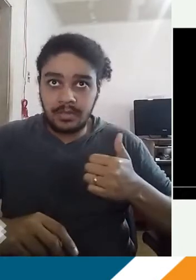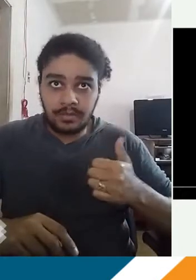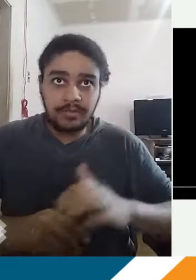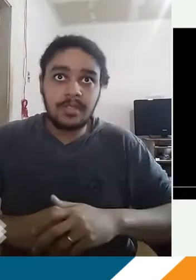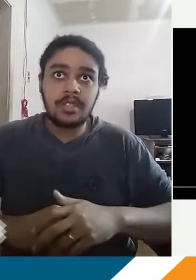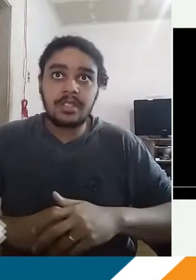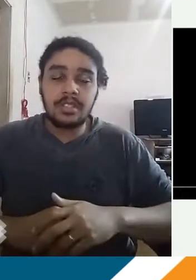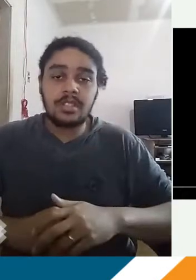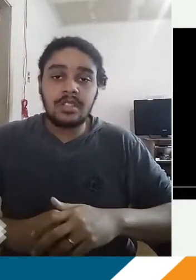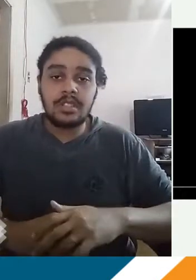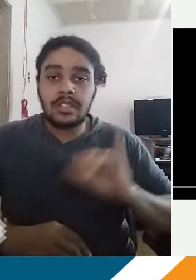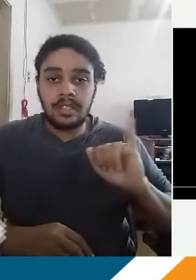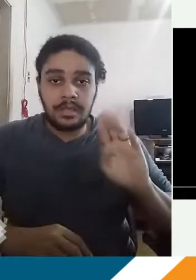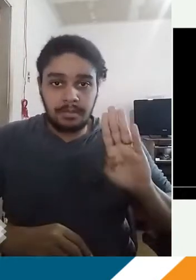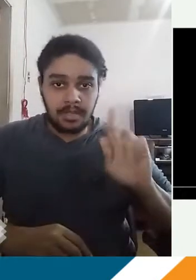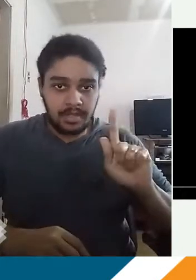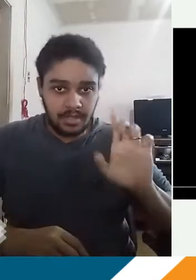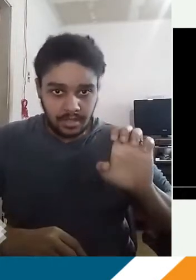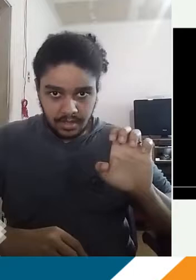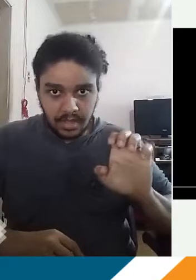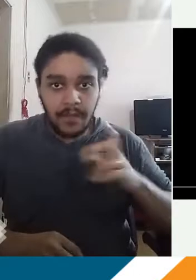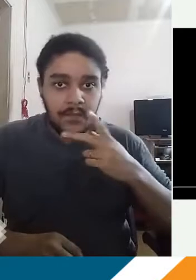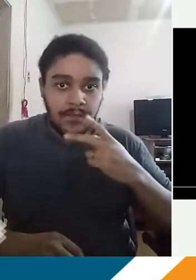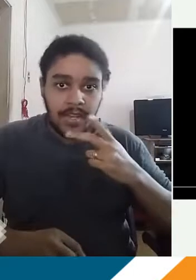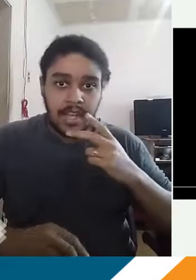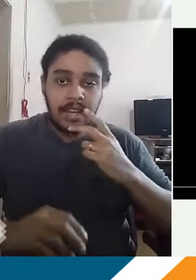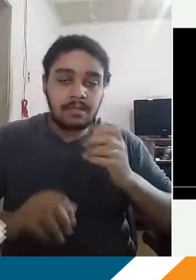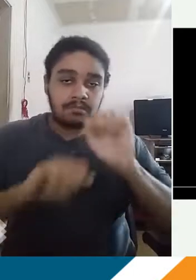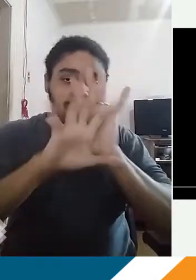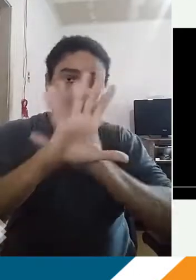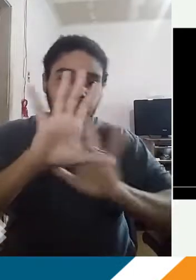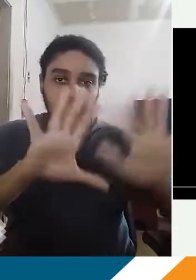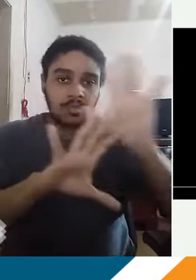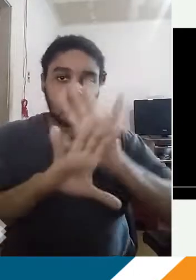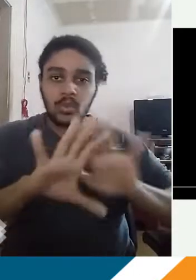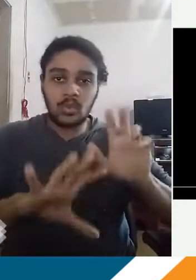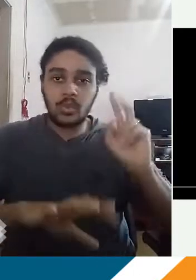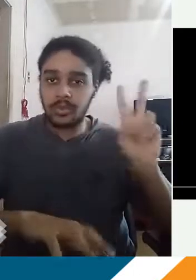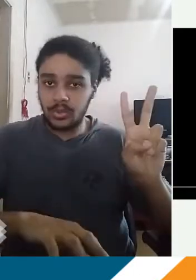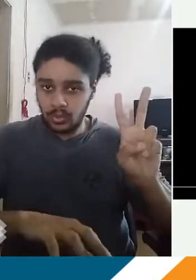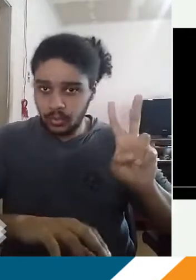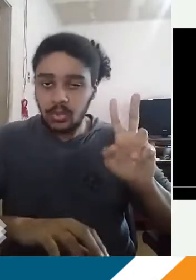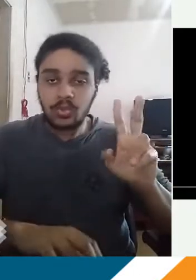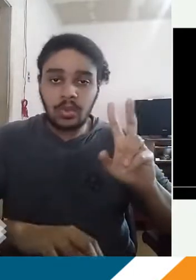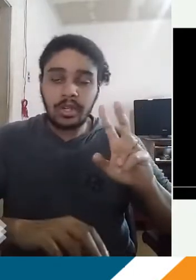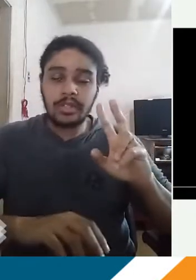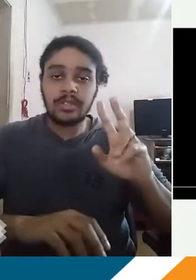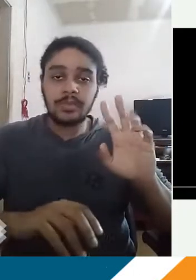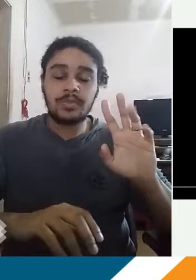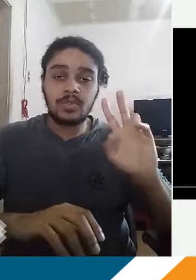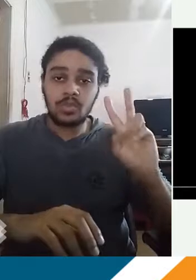é confeccionado pelo Instituto Brasileiro de Geografia e Estatística IBGE, tratando do contraste entre 2 gerações. O segundo é